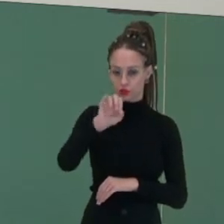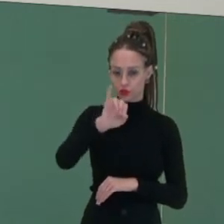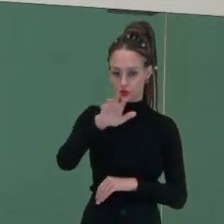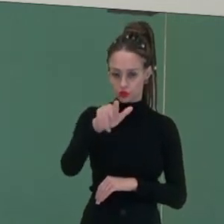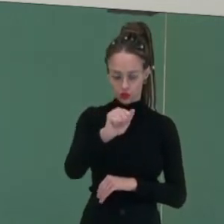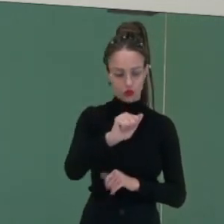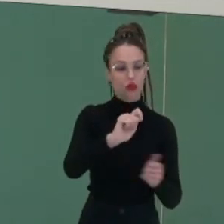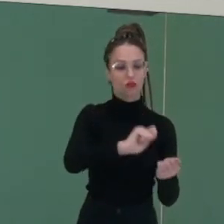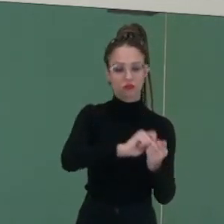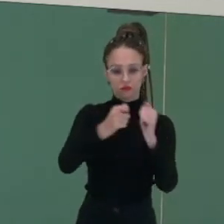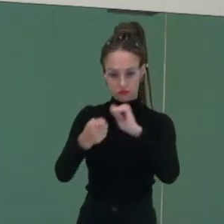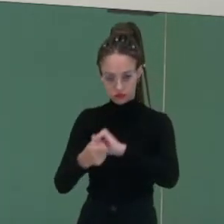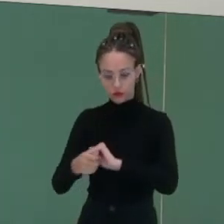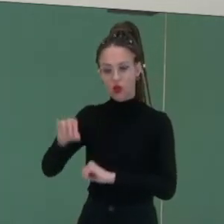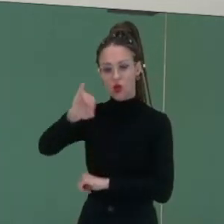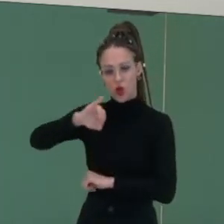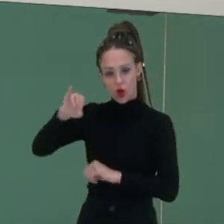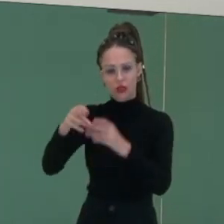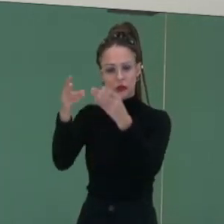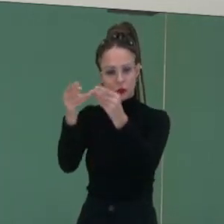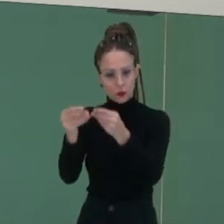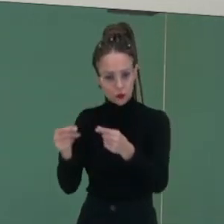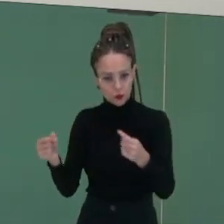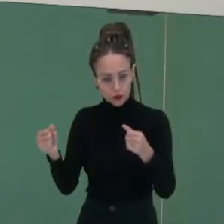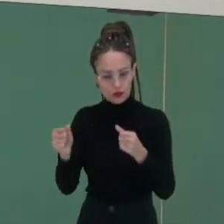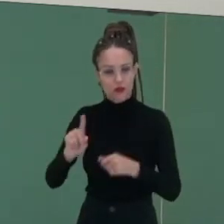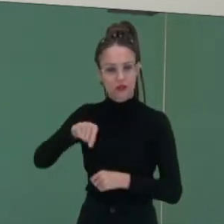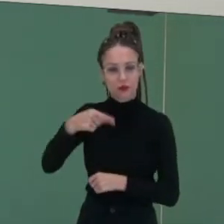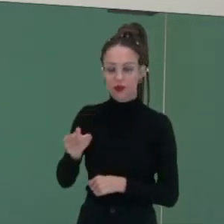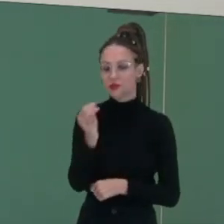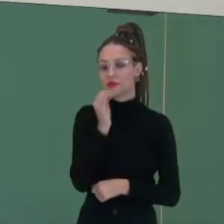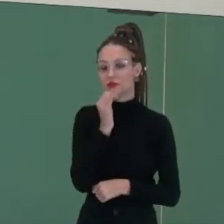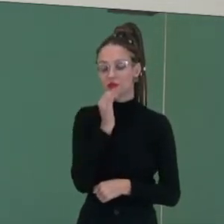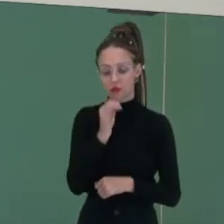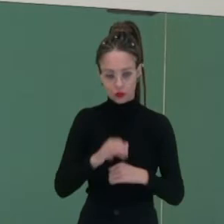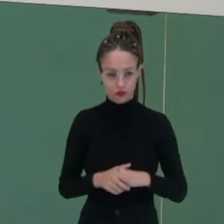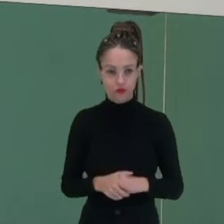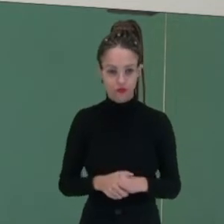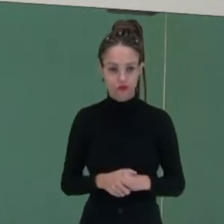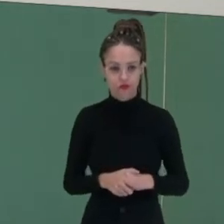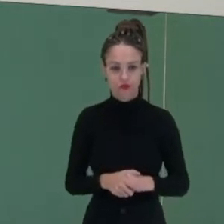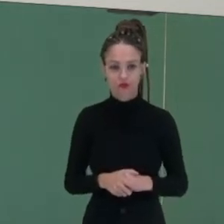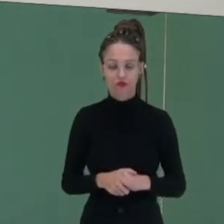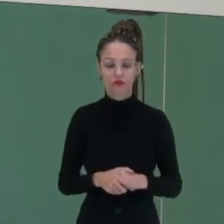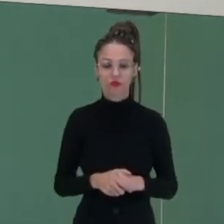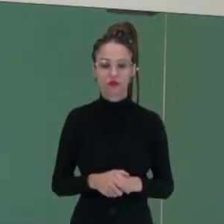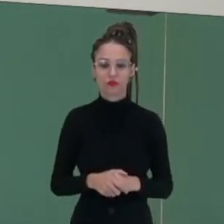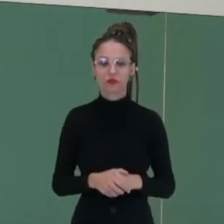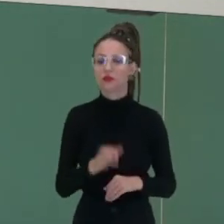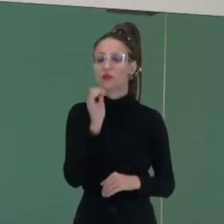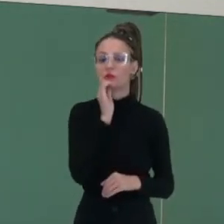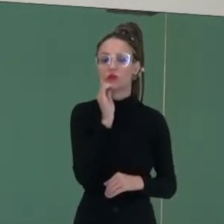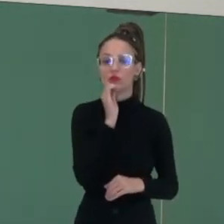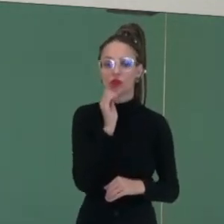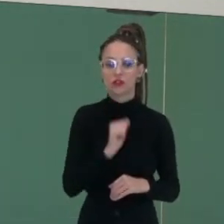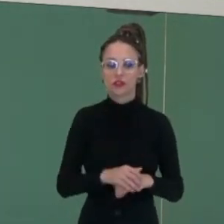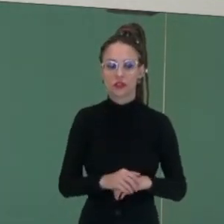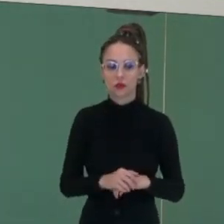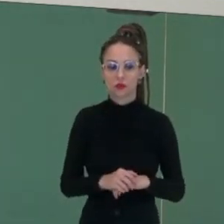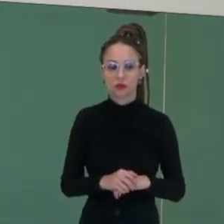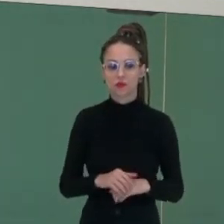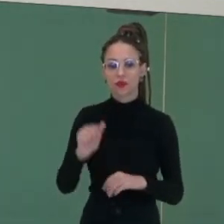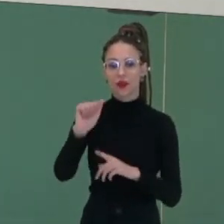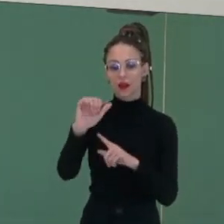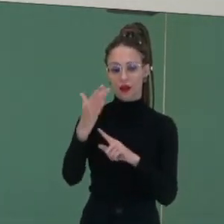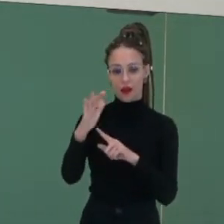se transformar no óleo de soja refinado. Esses são exemplos de produtos semi-manufaturados. Por exemplo, o ferro ou